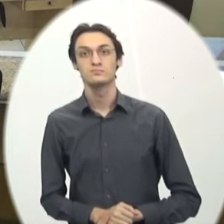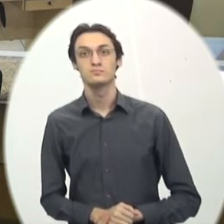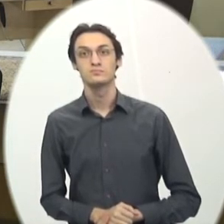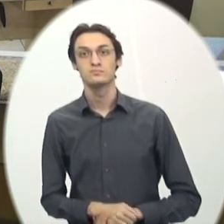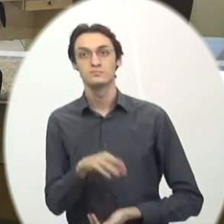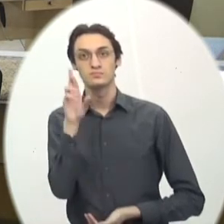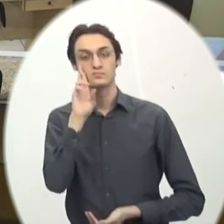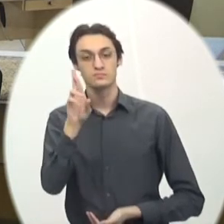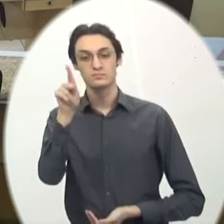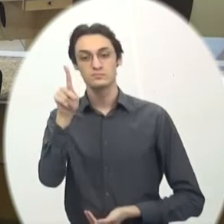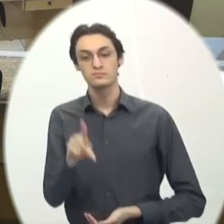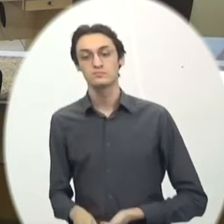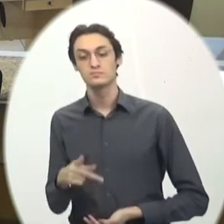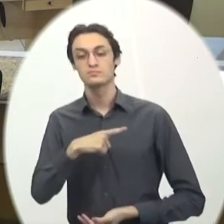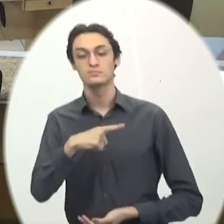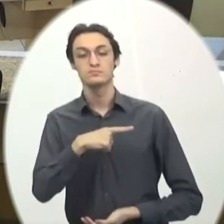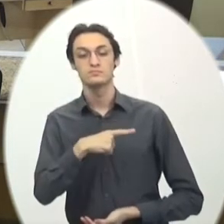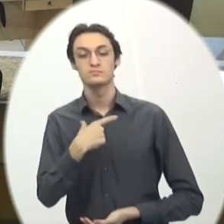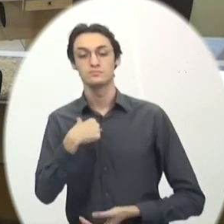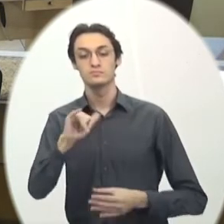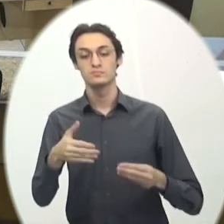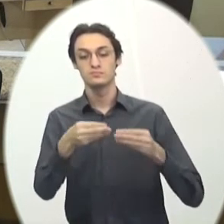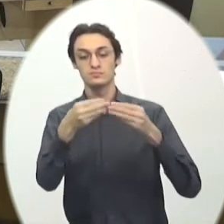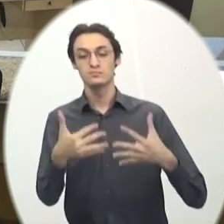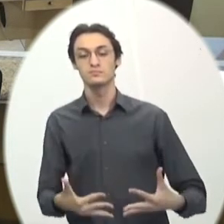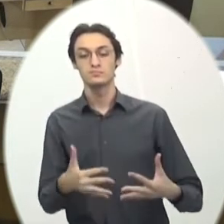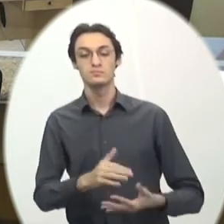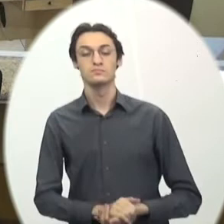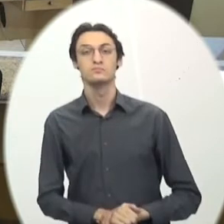Senhor presidente, aqui tem uma justificativa.